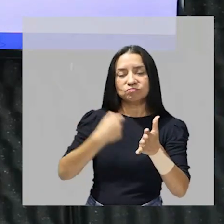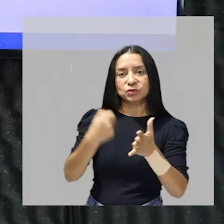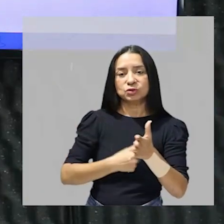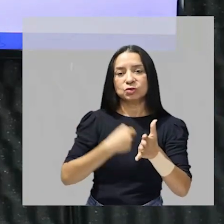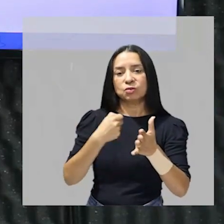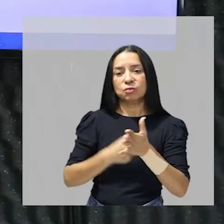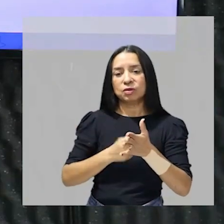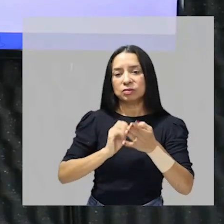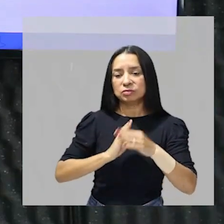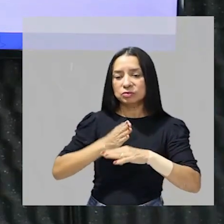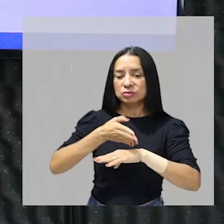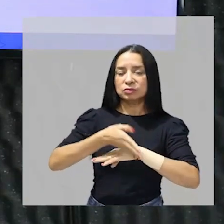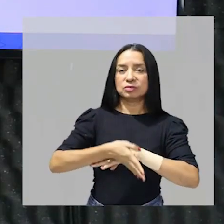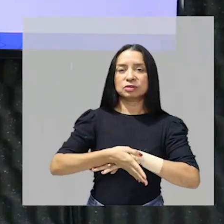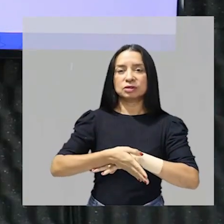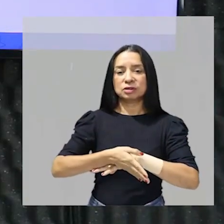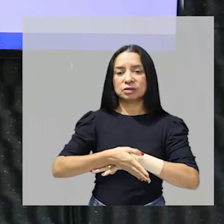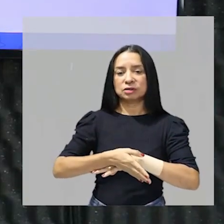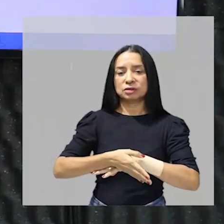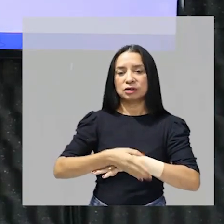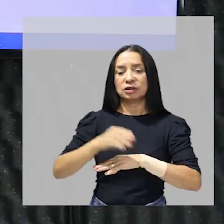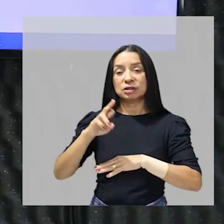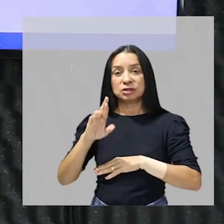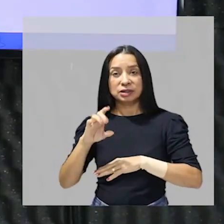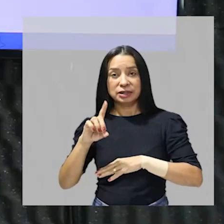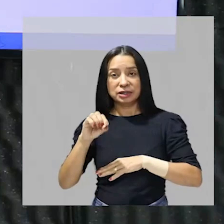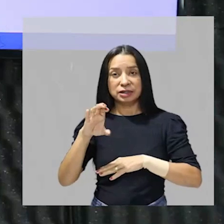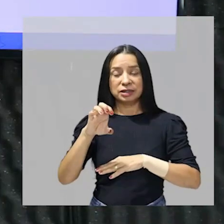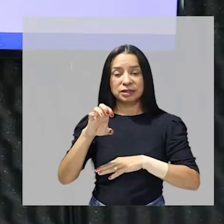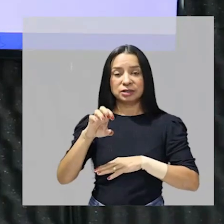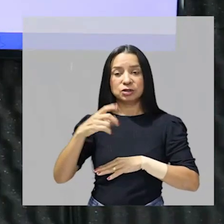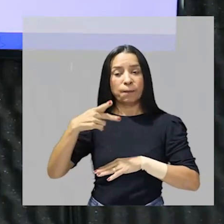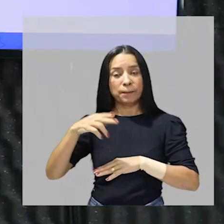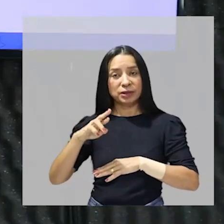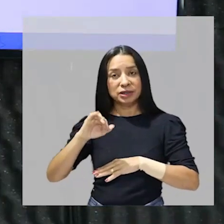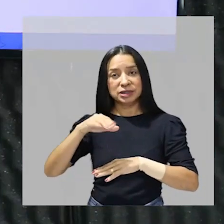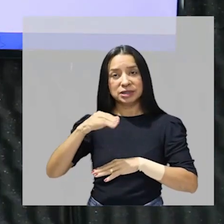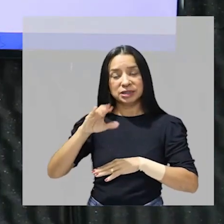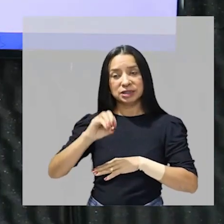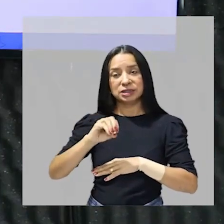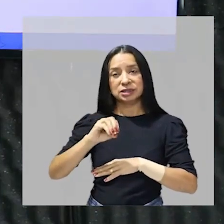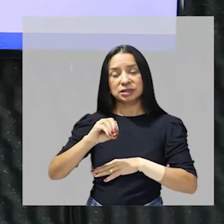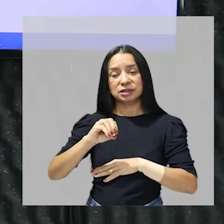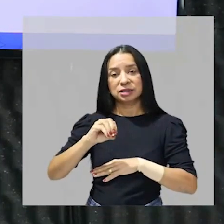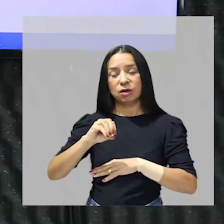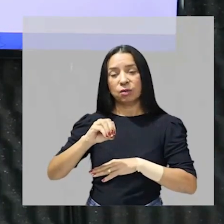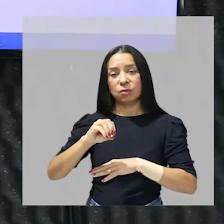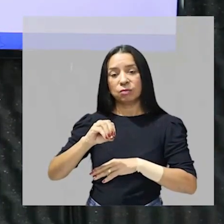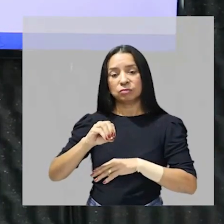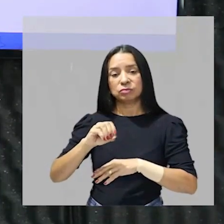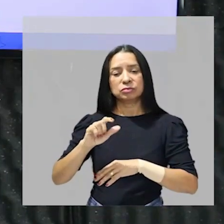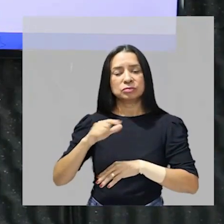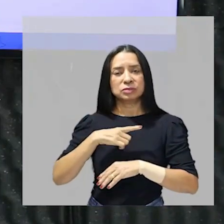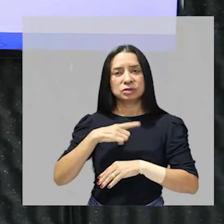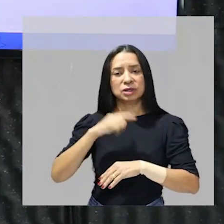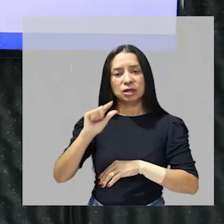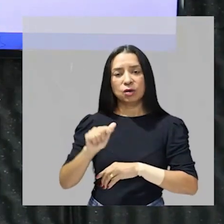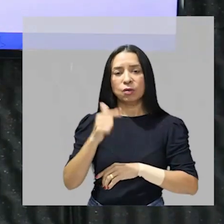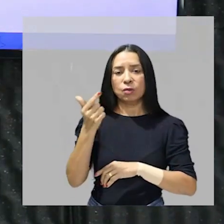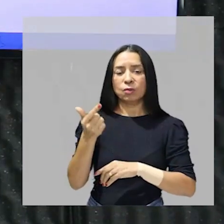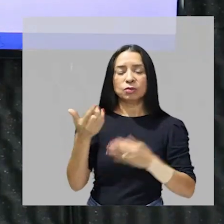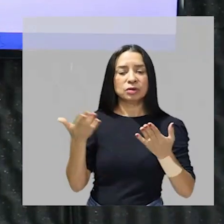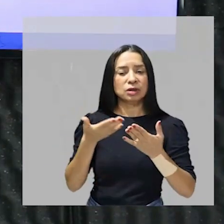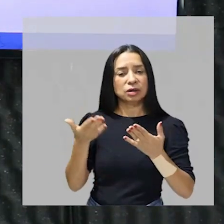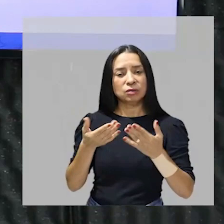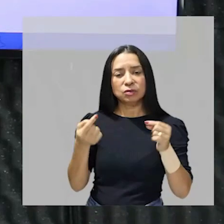esporte de invasão, esporte de rede, esporte de precisão. Tem outros, eu vou citar agora o que se enquadra a